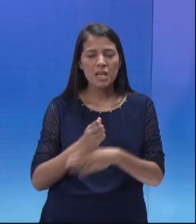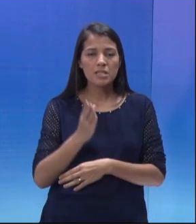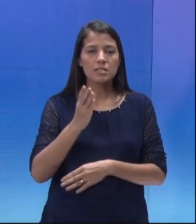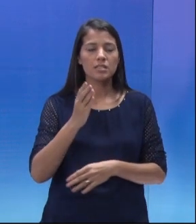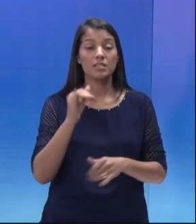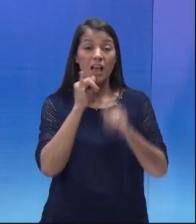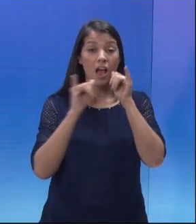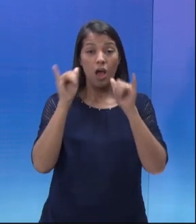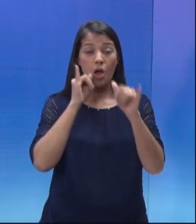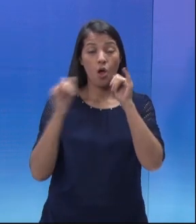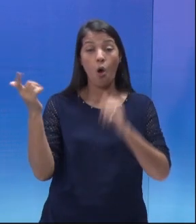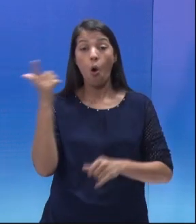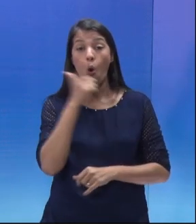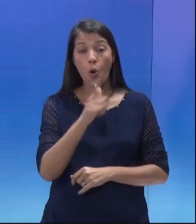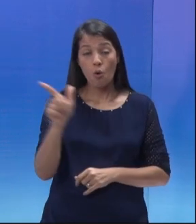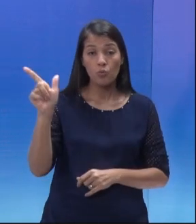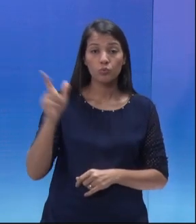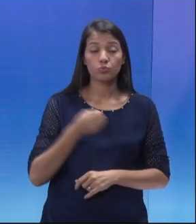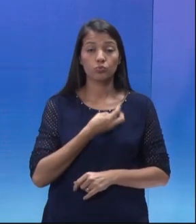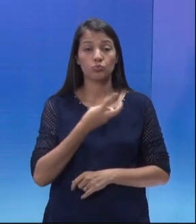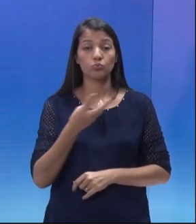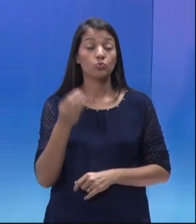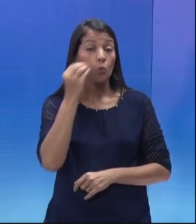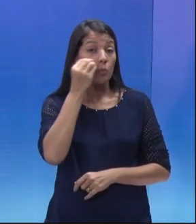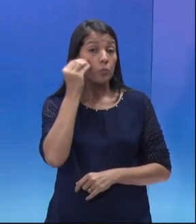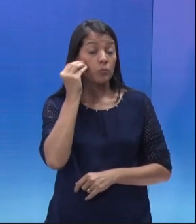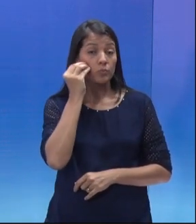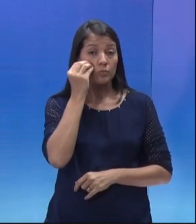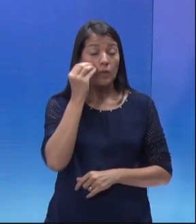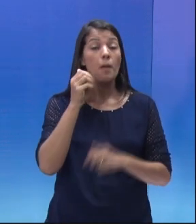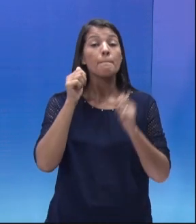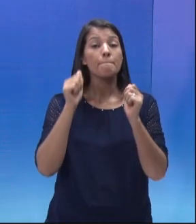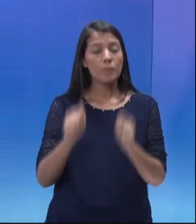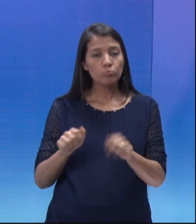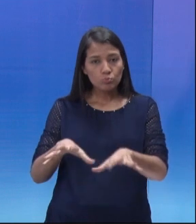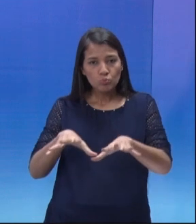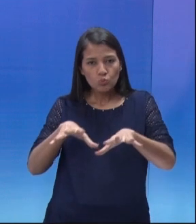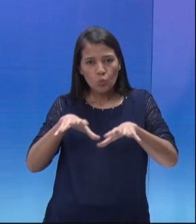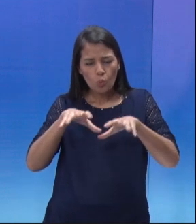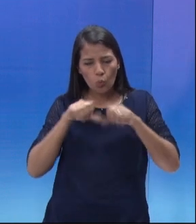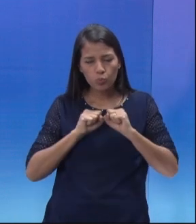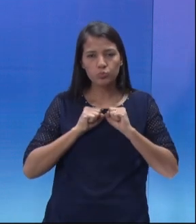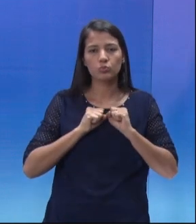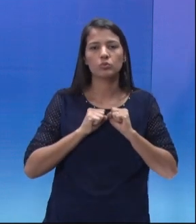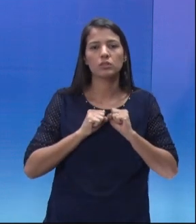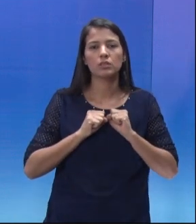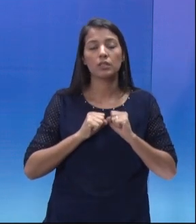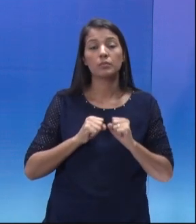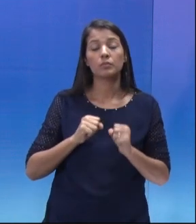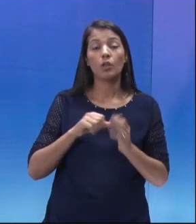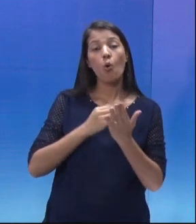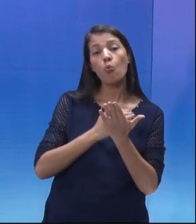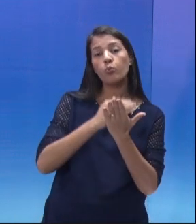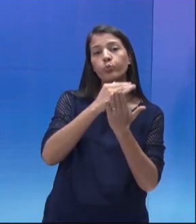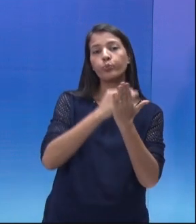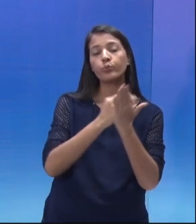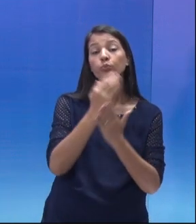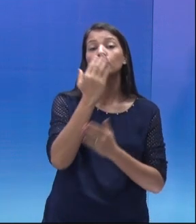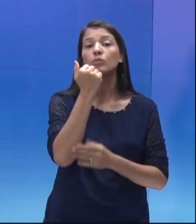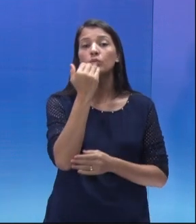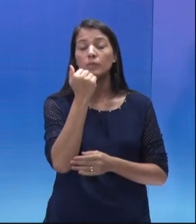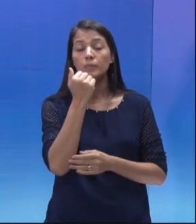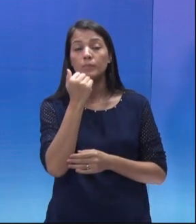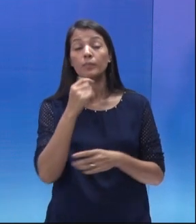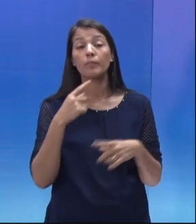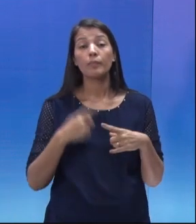pode-se determinar o nível tolerável de contaminação de alimentos para que possam ser consumidos de forma segura